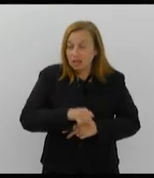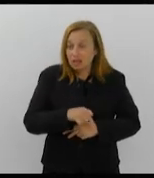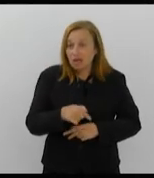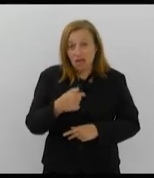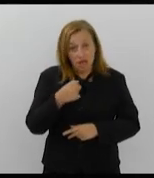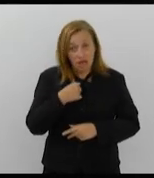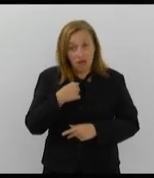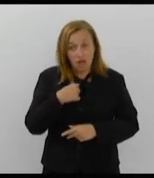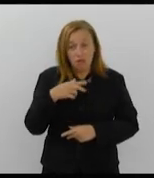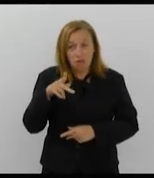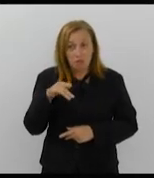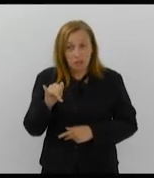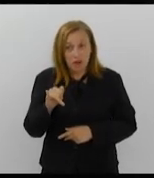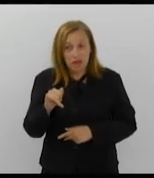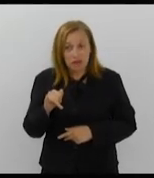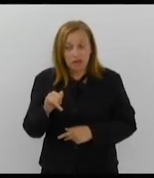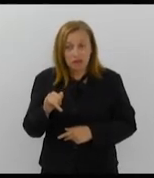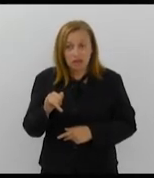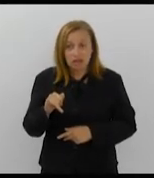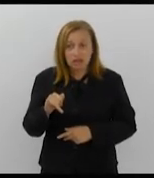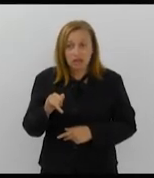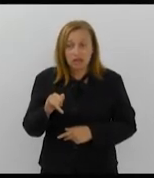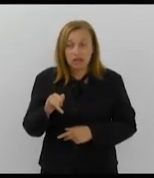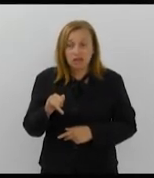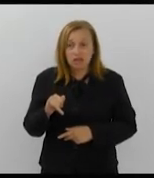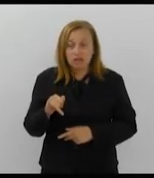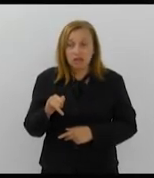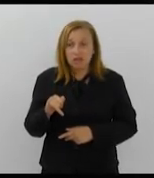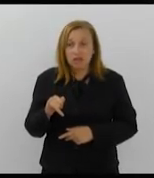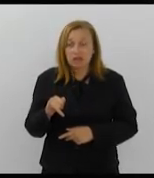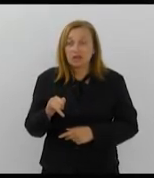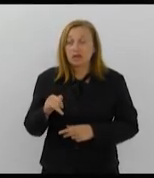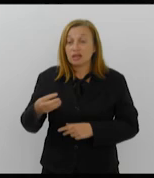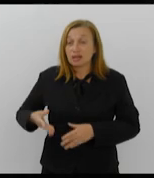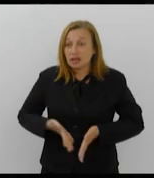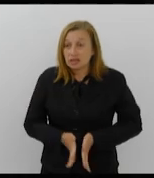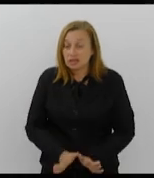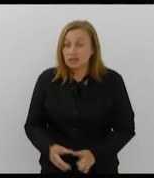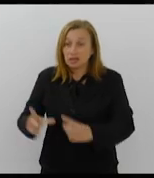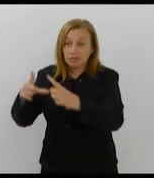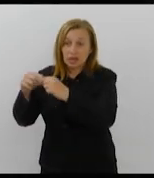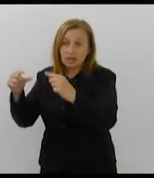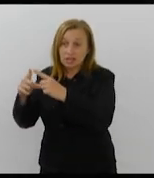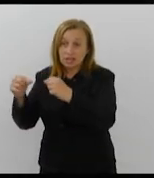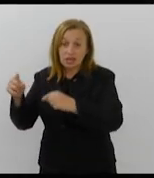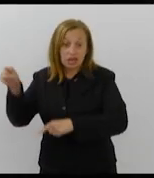rapaz de classe média, nascido em Brasília, colocado em São João de Meriti, da Machada Fluminense.